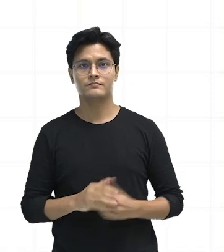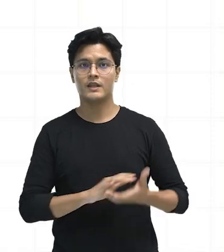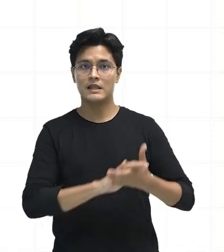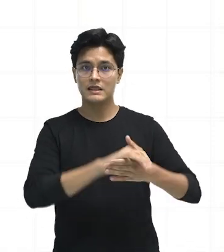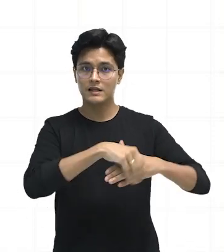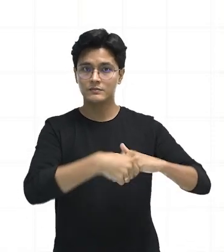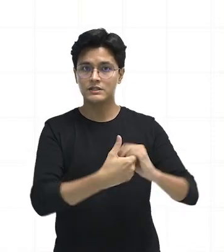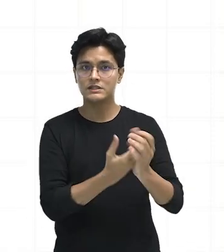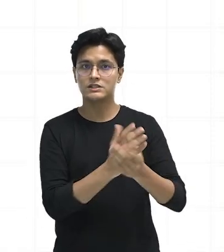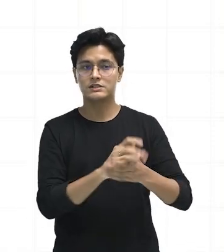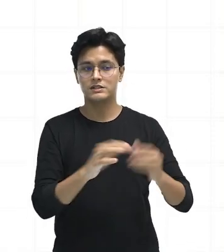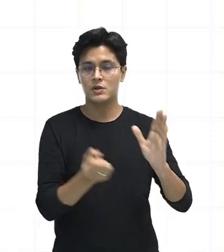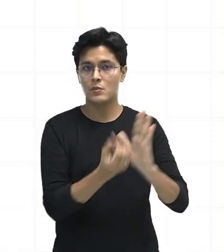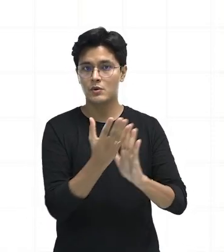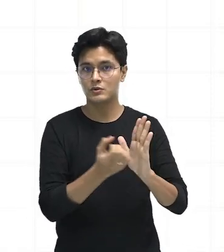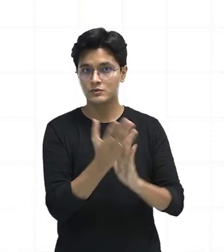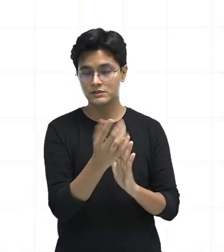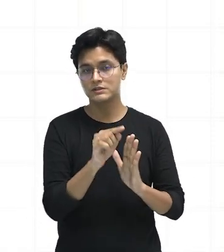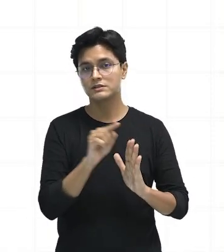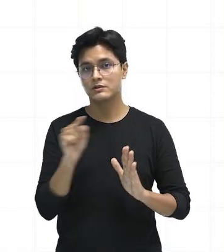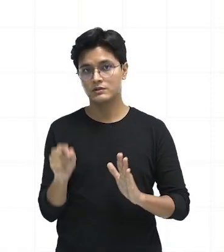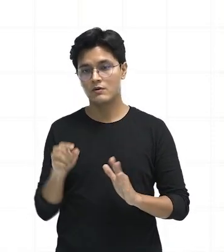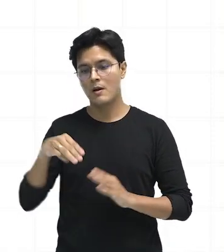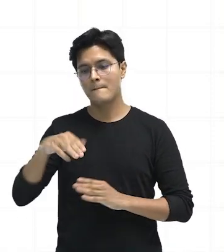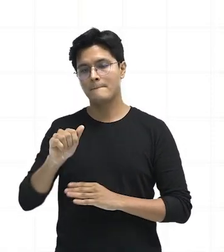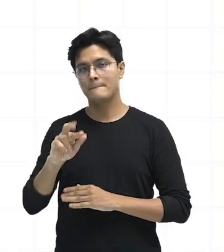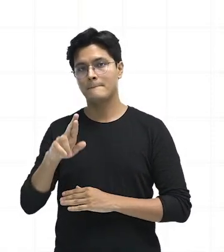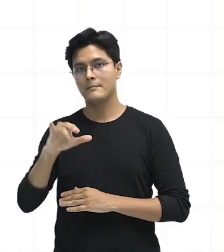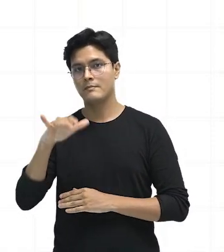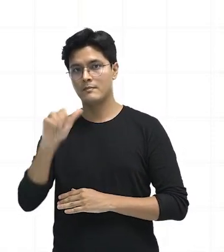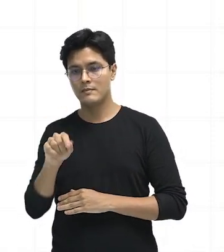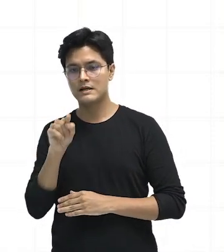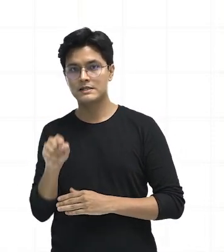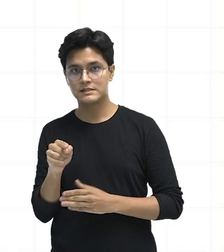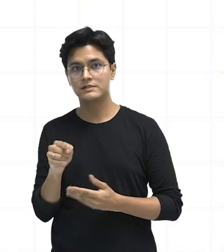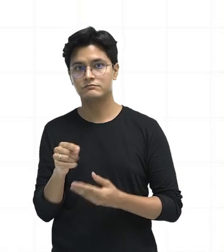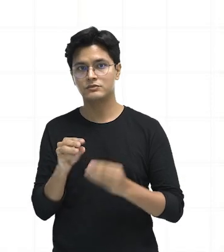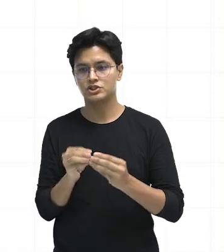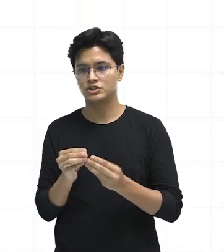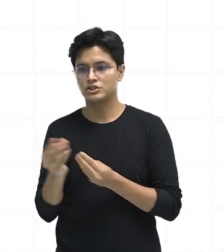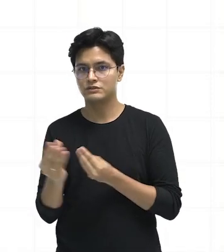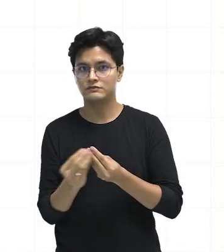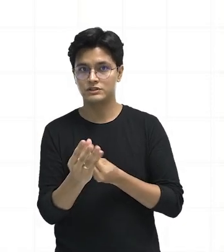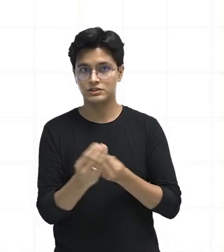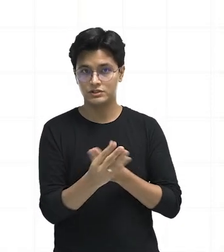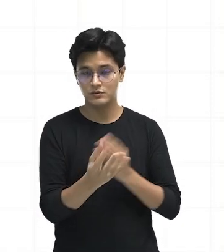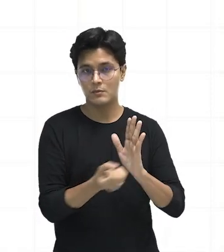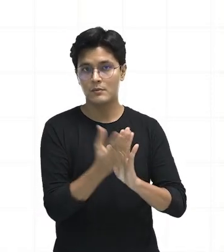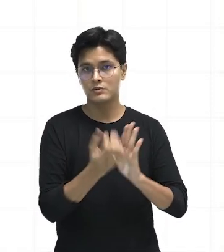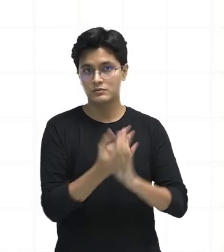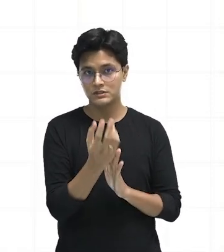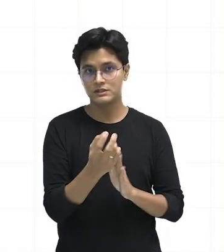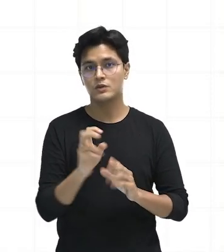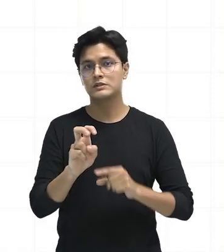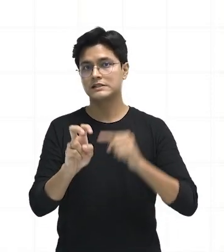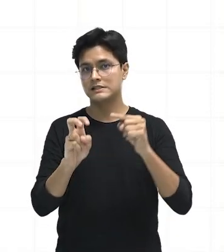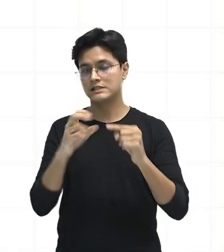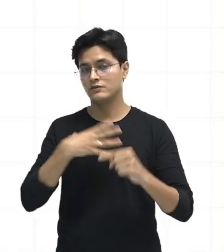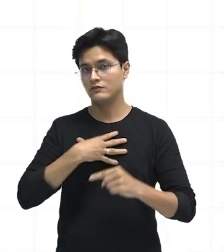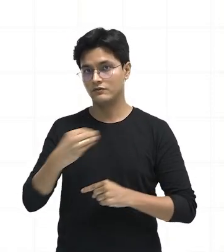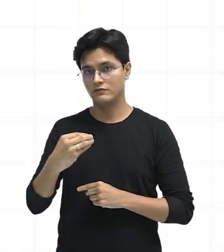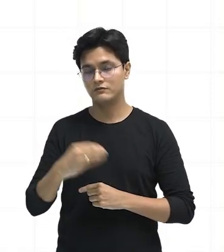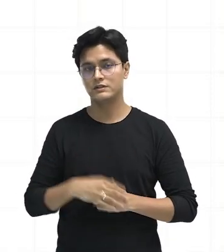sua família, Márcia decidiu dividir igualmente entre seus 5 filhos a produção, ficando cada um